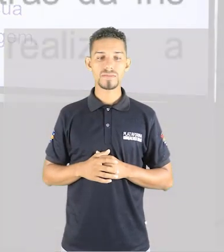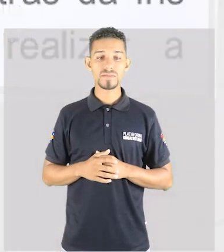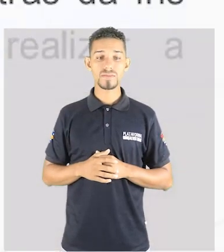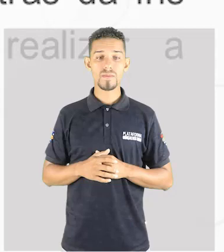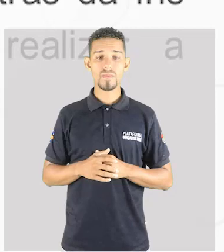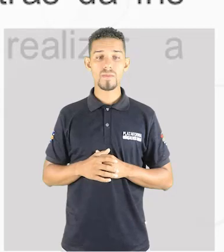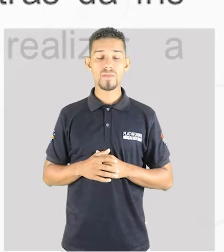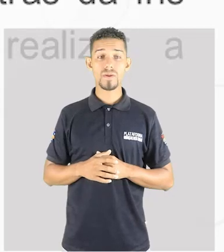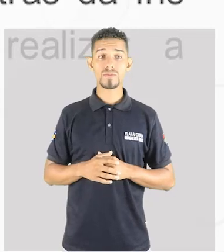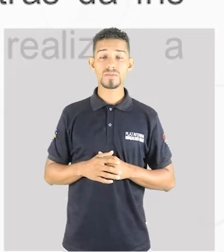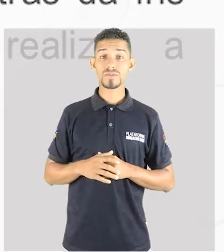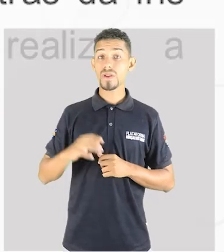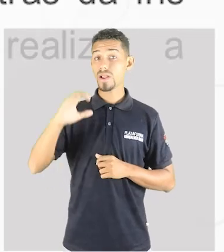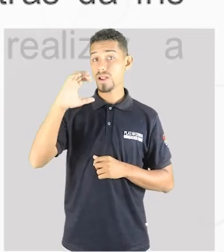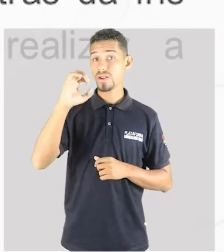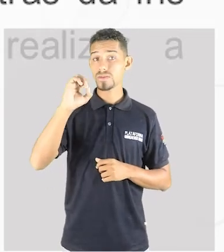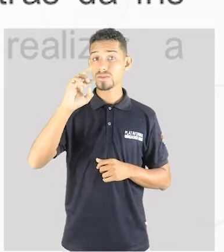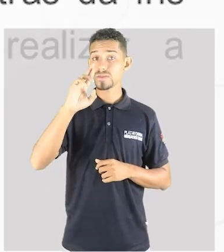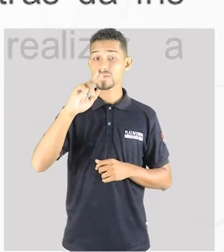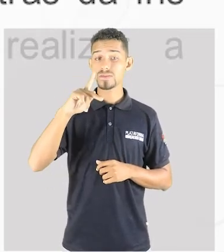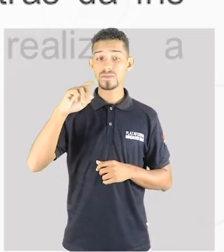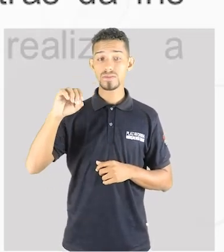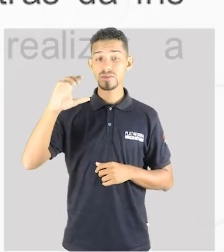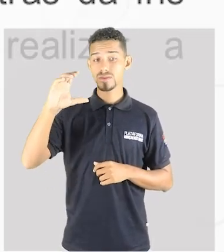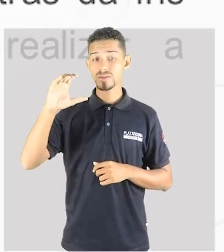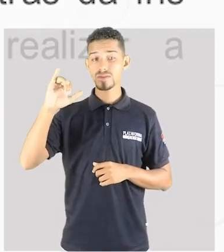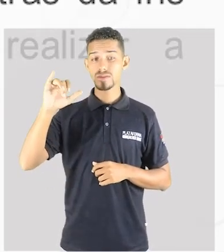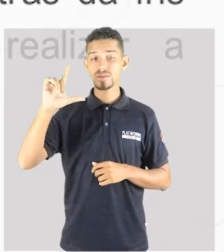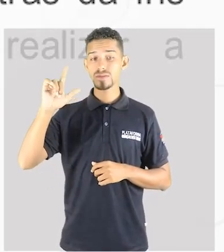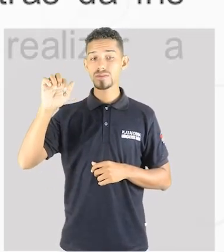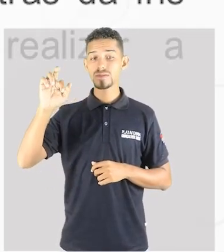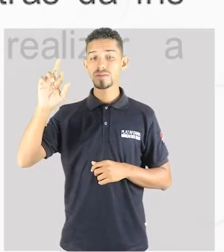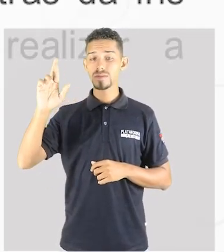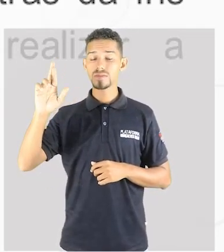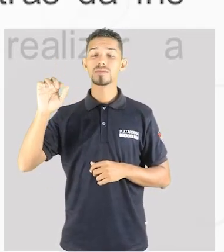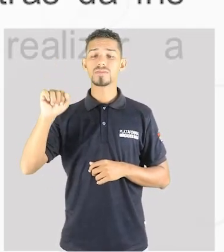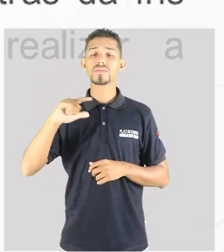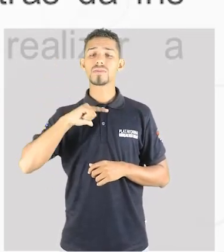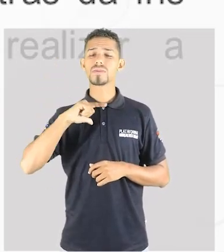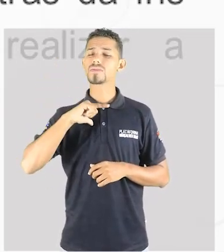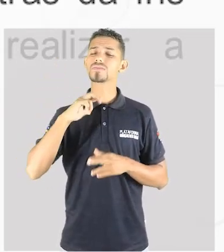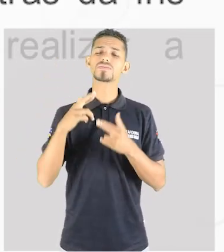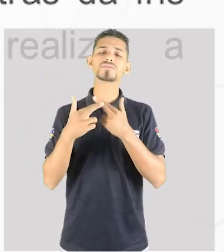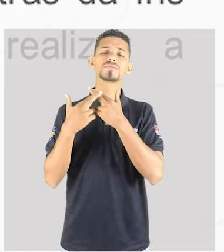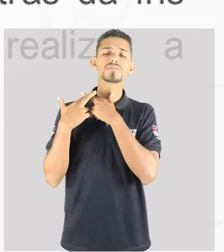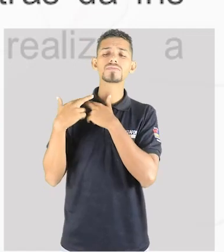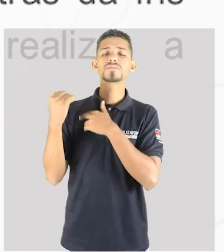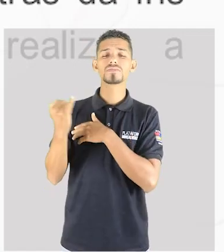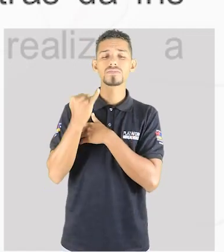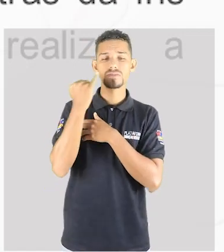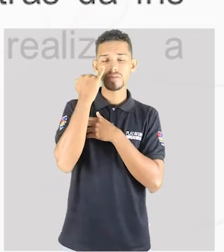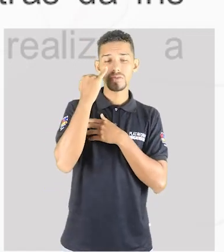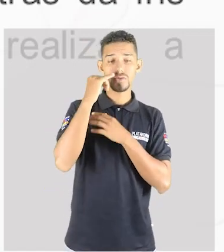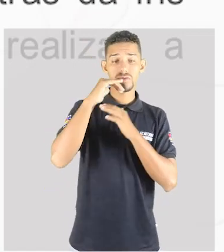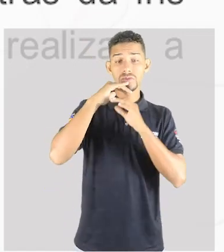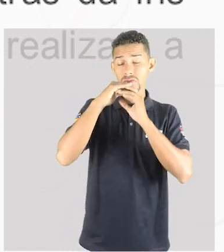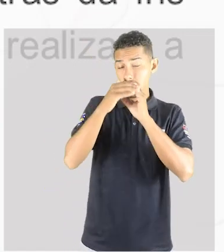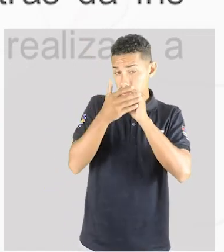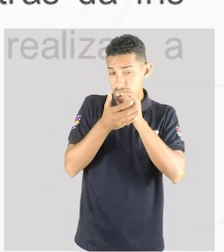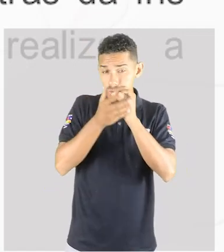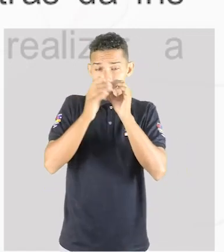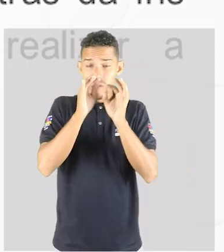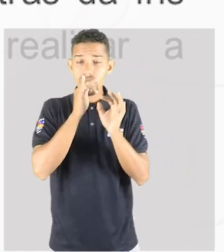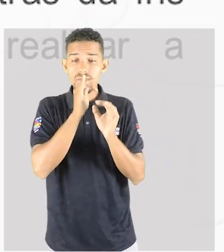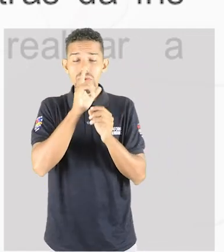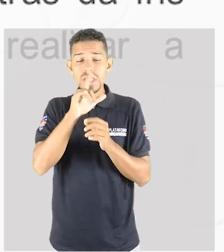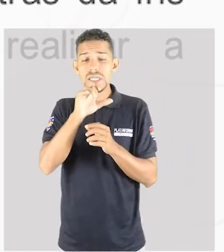vamos a outra. O corpo ciliar, vou já mostrar lá, tem como função excretar o humor aquoso e contém a musculatura